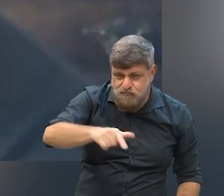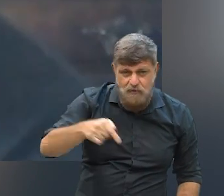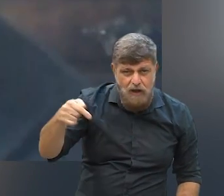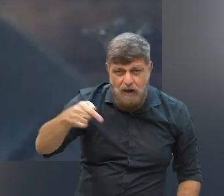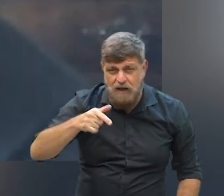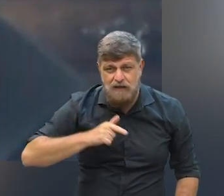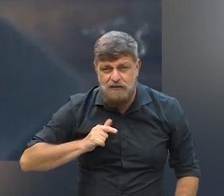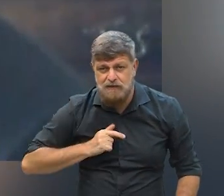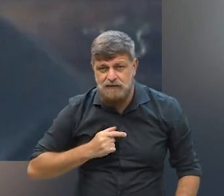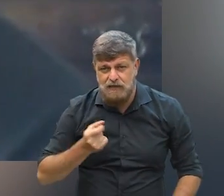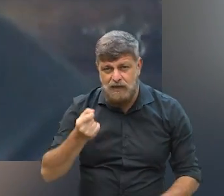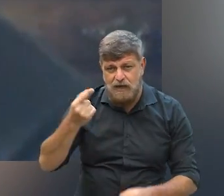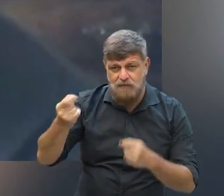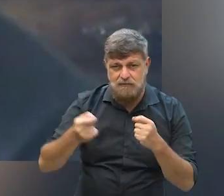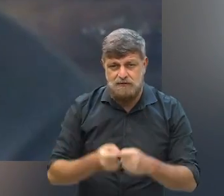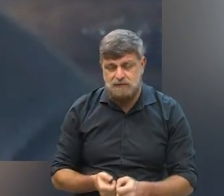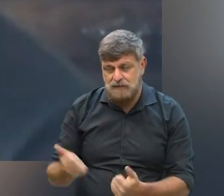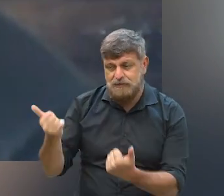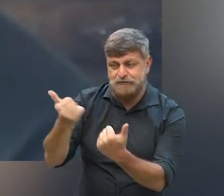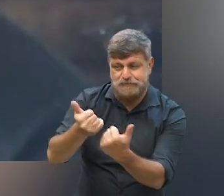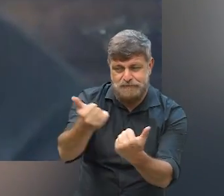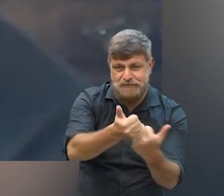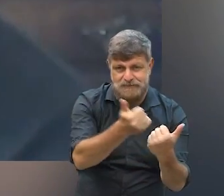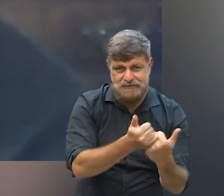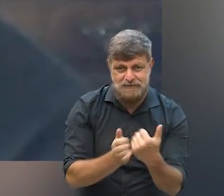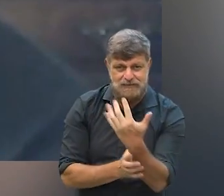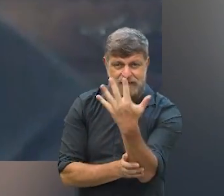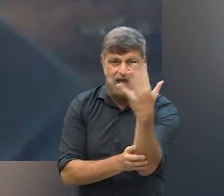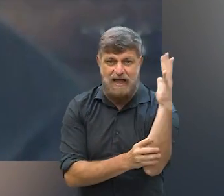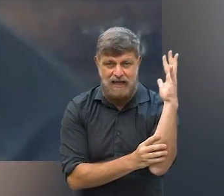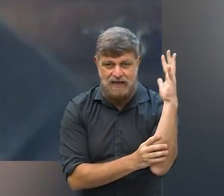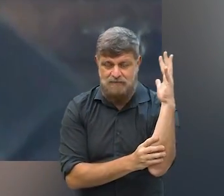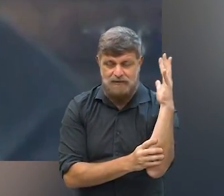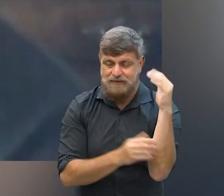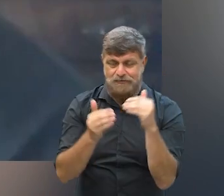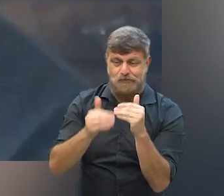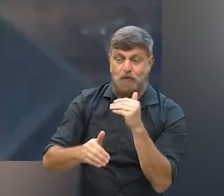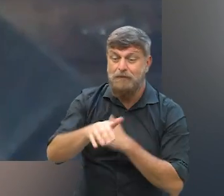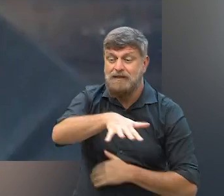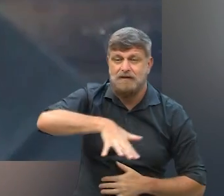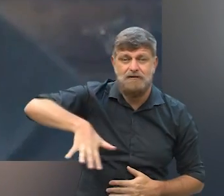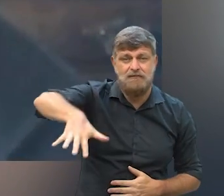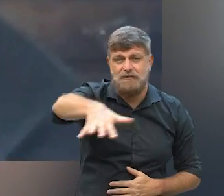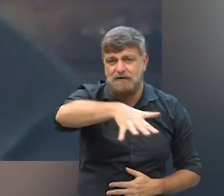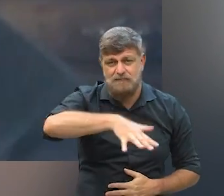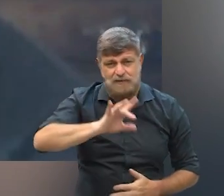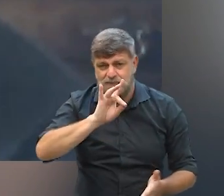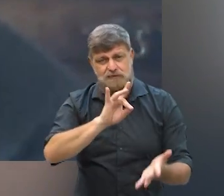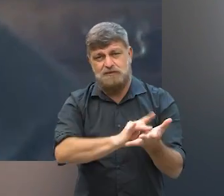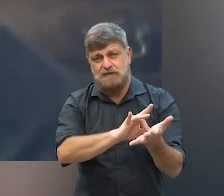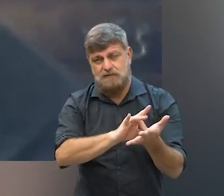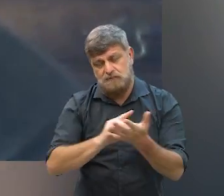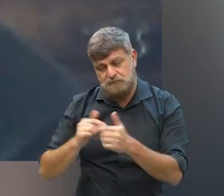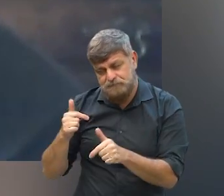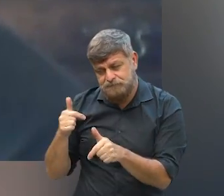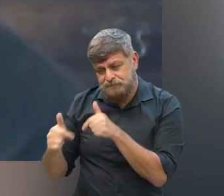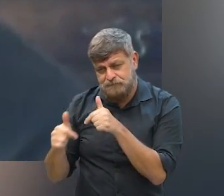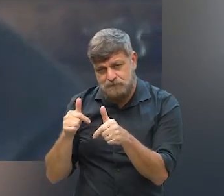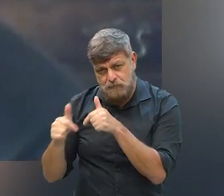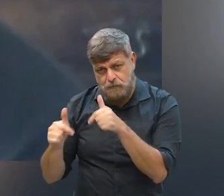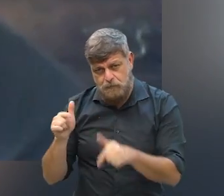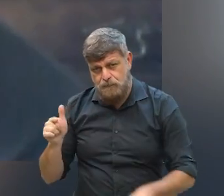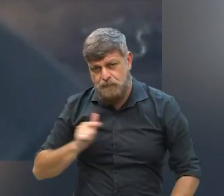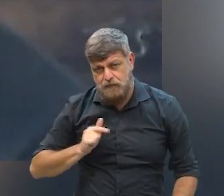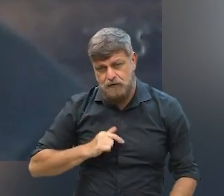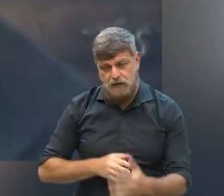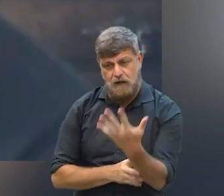muitas espécies invasivas, né? Invasoras, como dizem, não invasivas, invasoras. E esse trabalho tem que ser feito, mas é uma